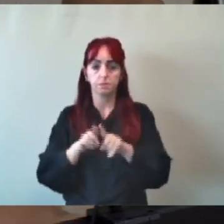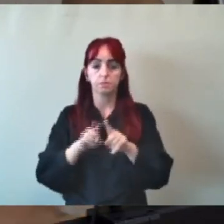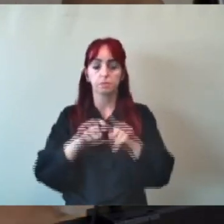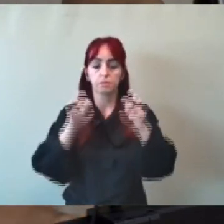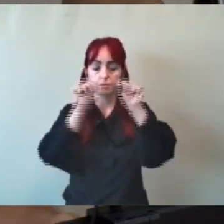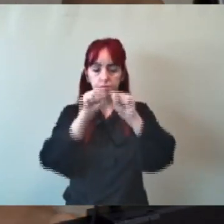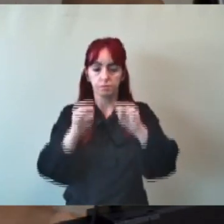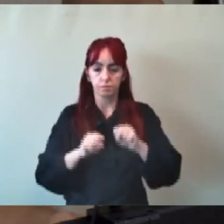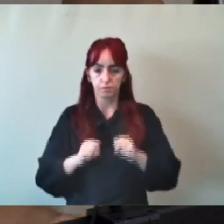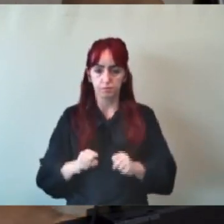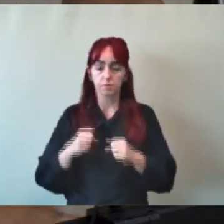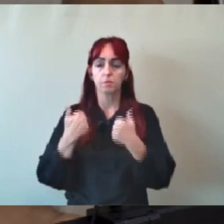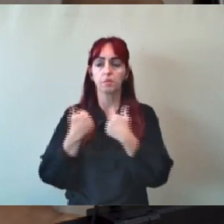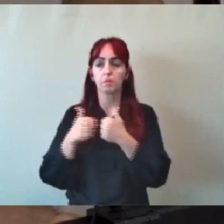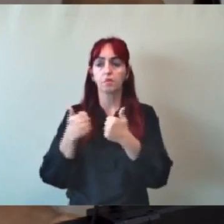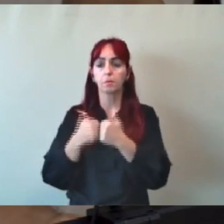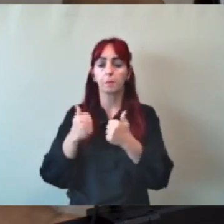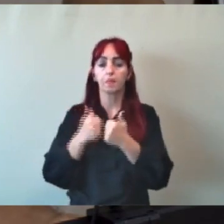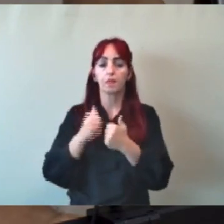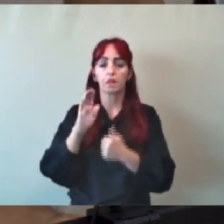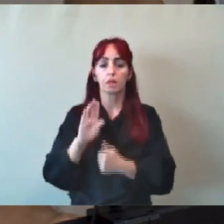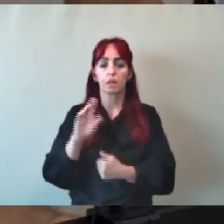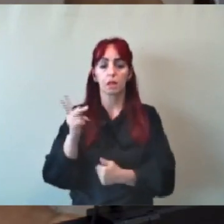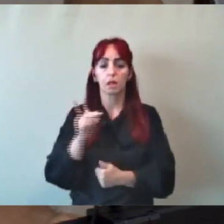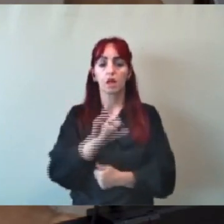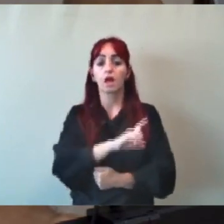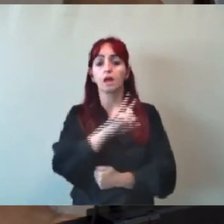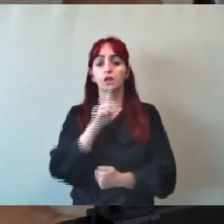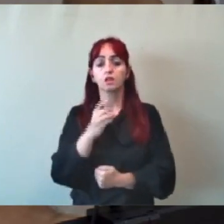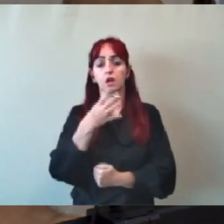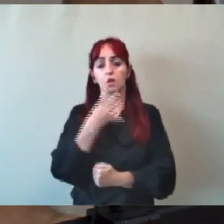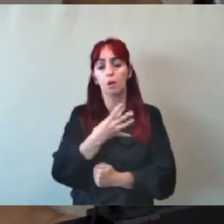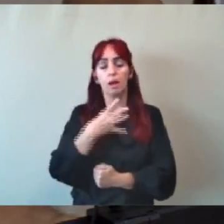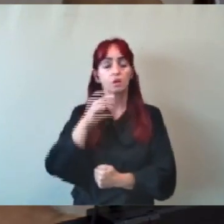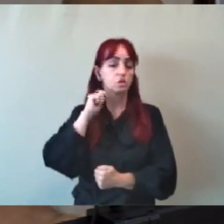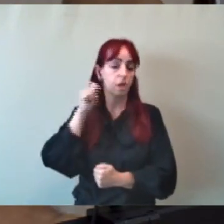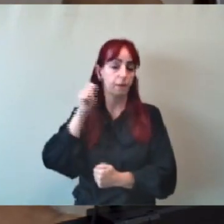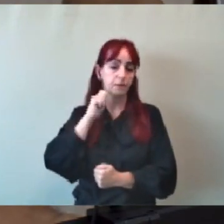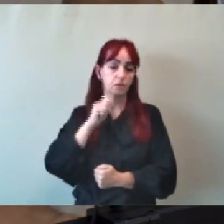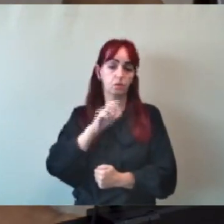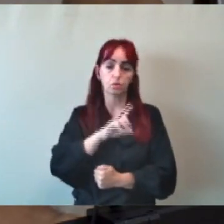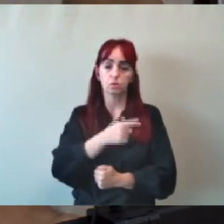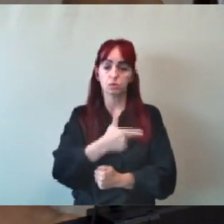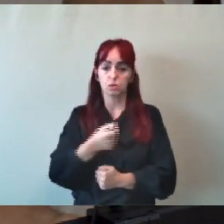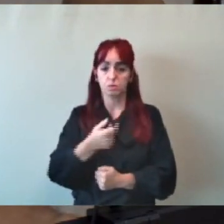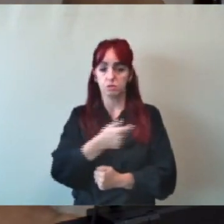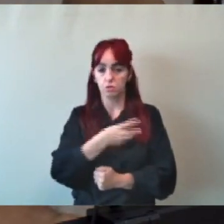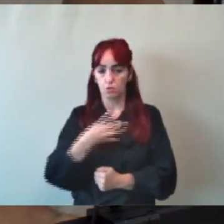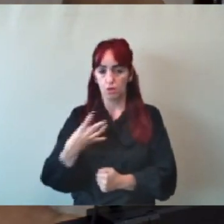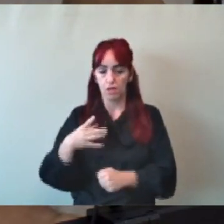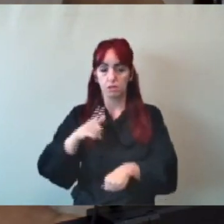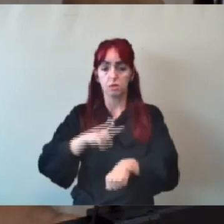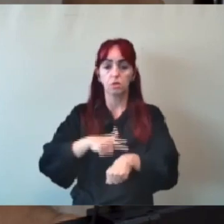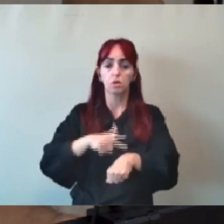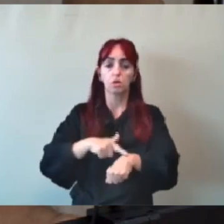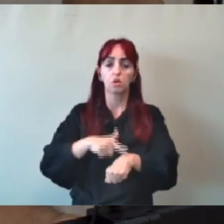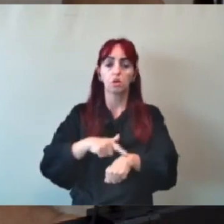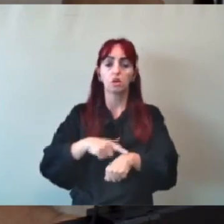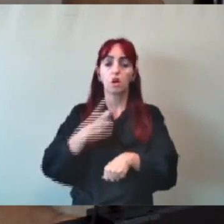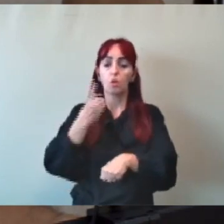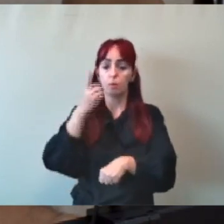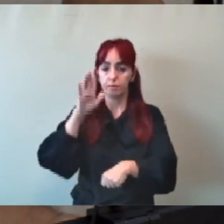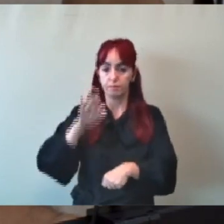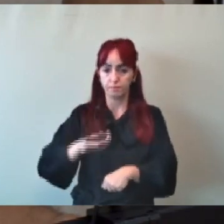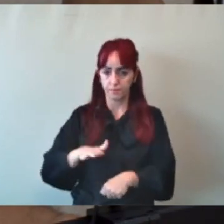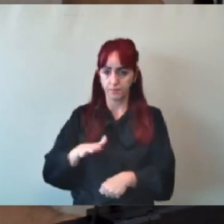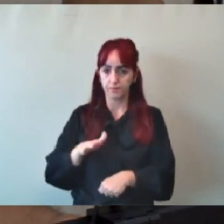Belo Horizonte. Data, 4 de abril de 2024. Horário às 13h30.